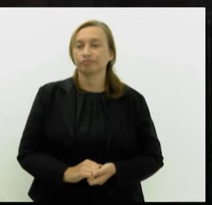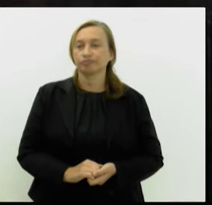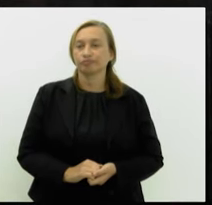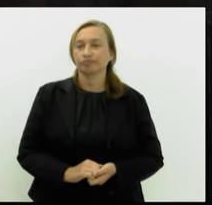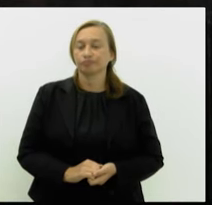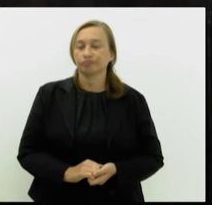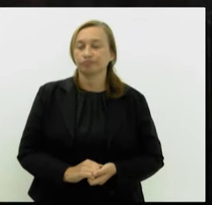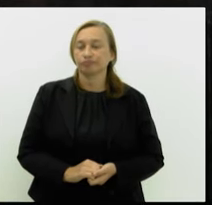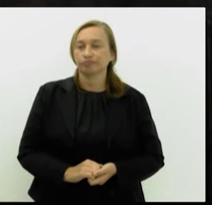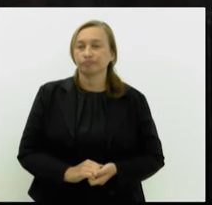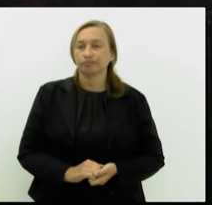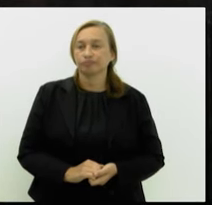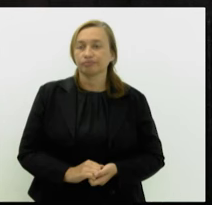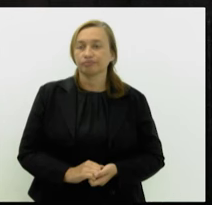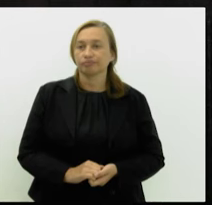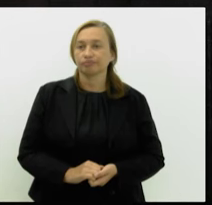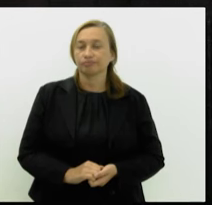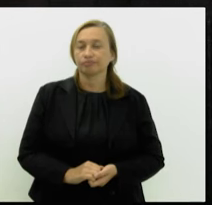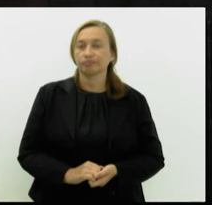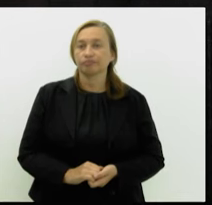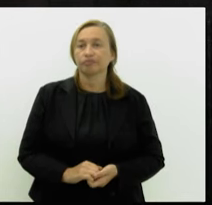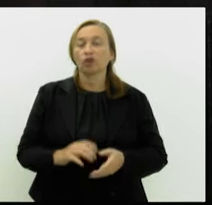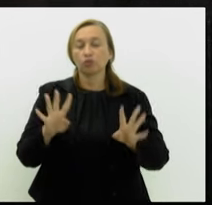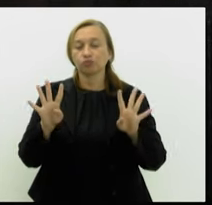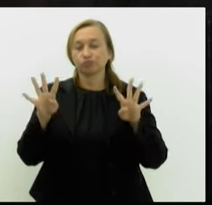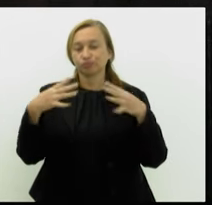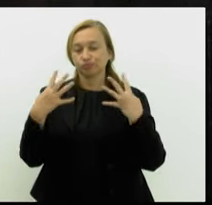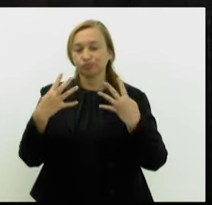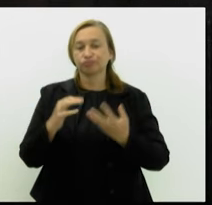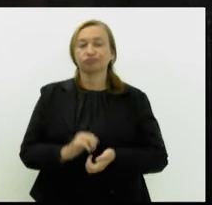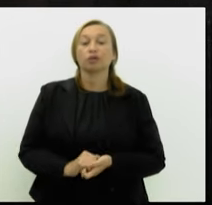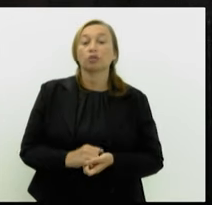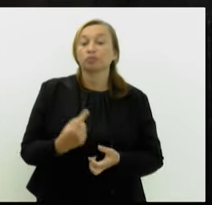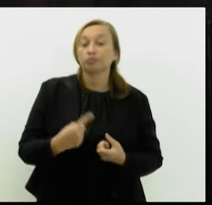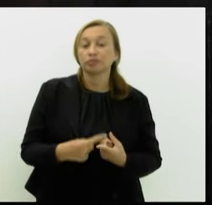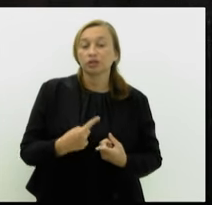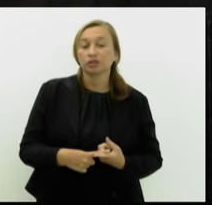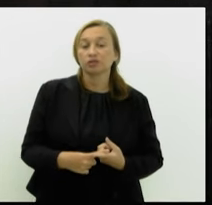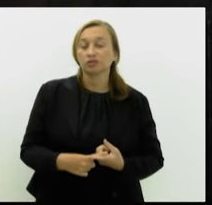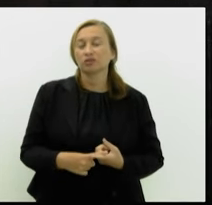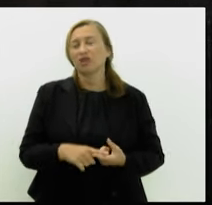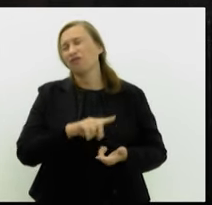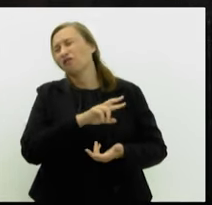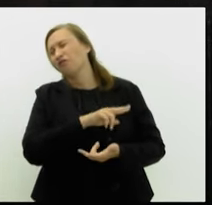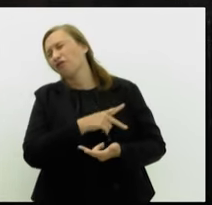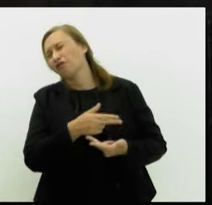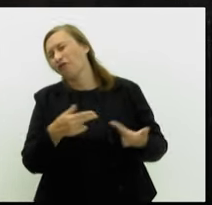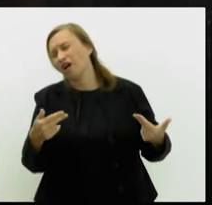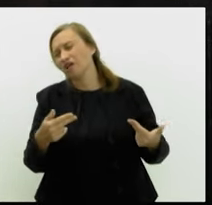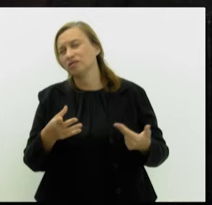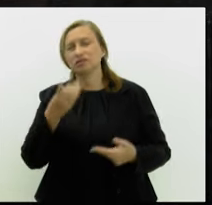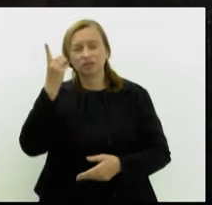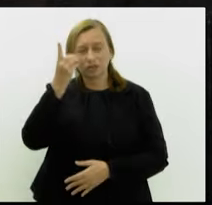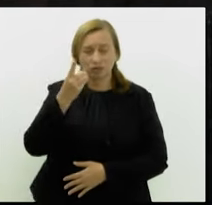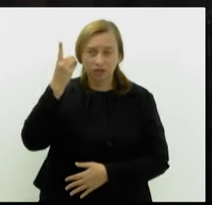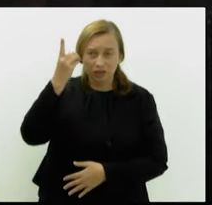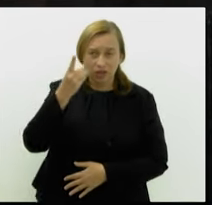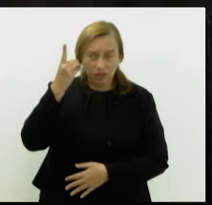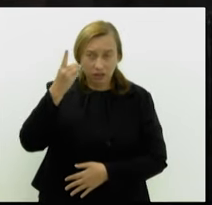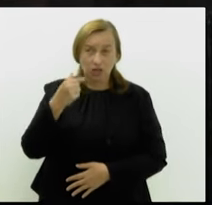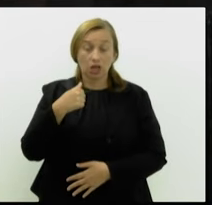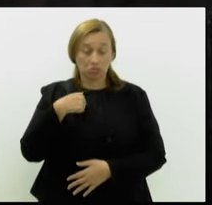uma delas. Então, estou chamando a atenção, porque há muitos deputados, inclusive